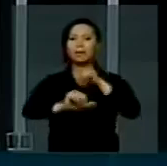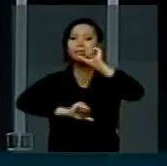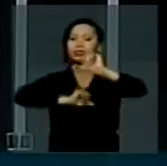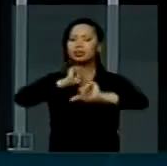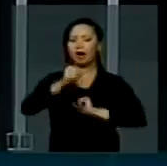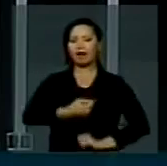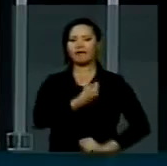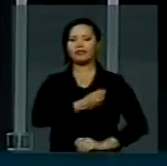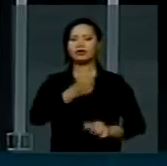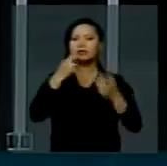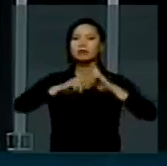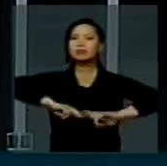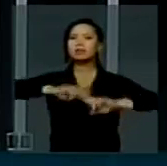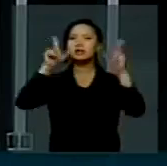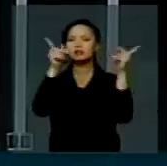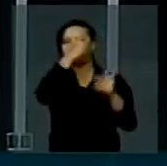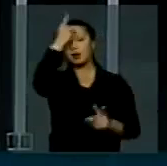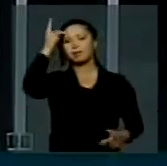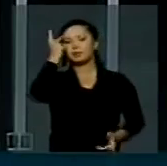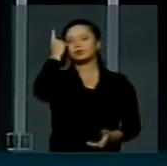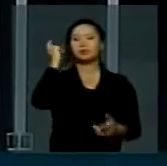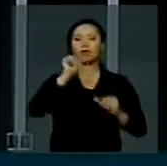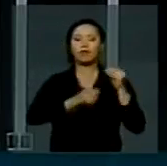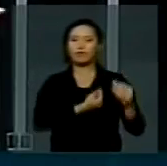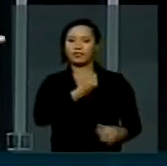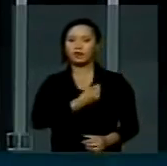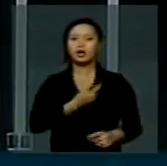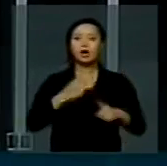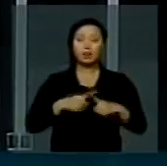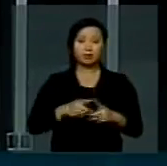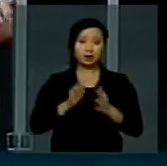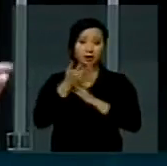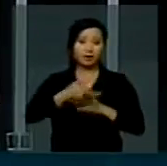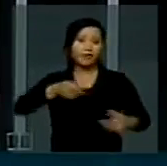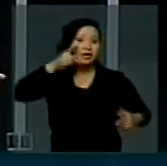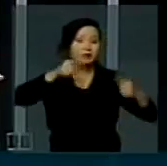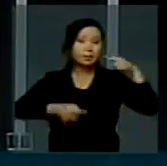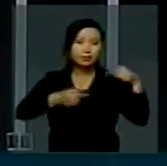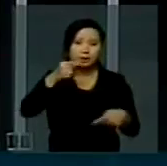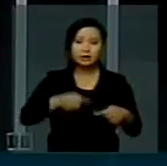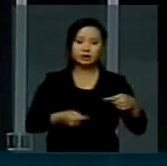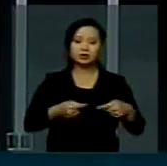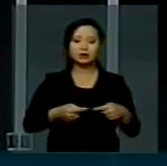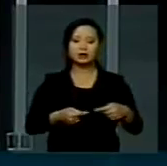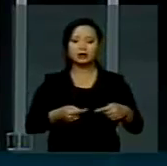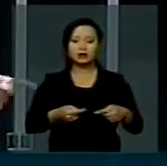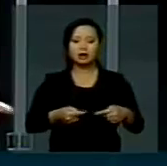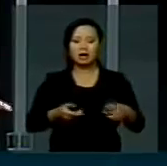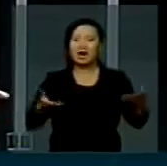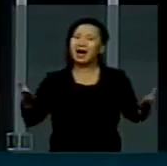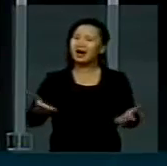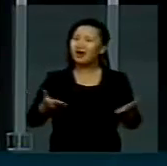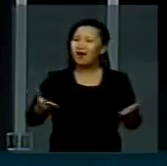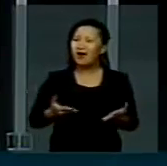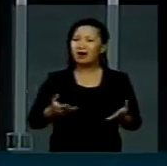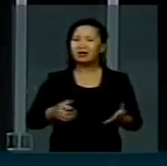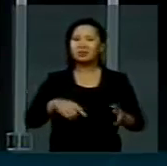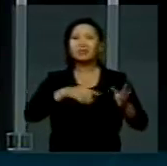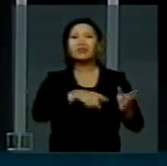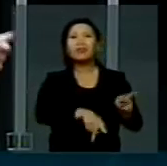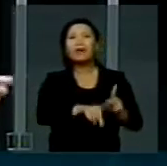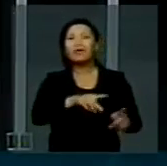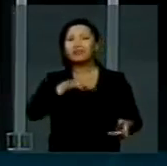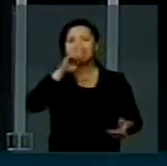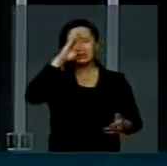na ação política, é na decisão política, principalmente no momento em que a política é renegada, em que a política é aviltada, em que a política